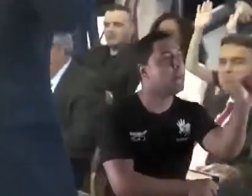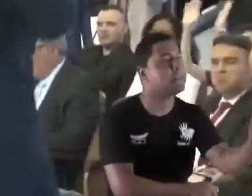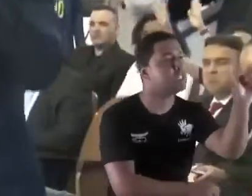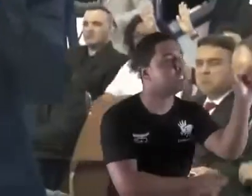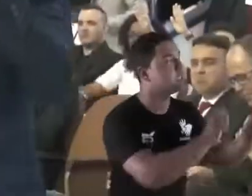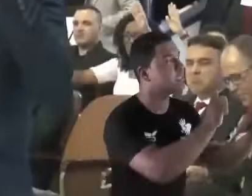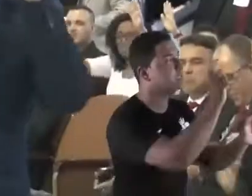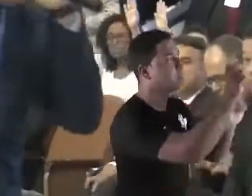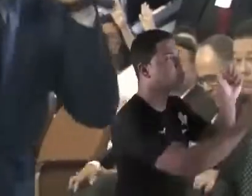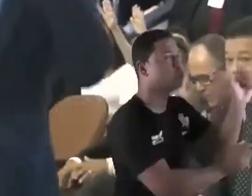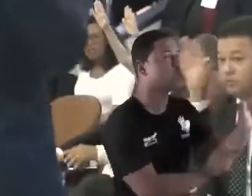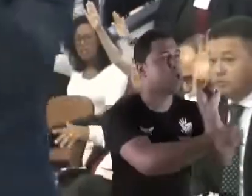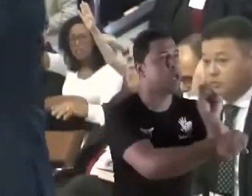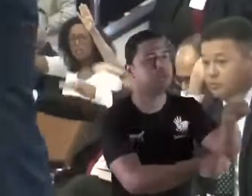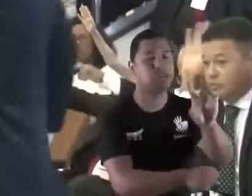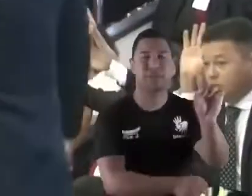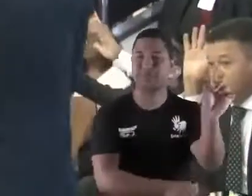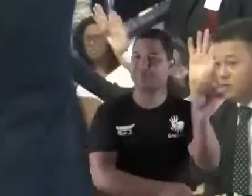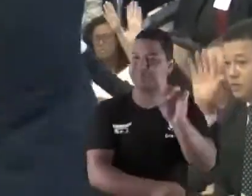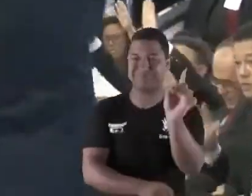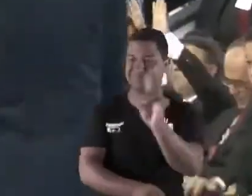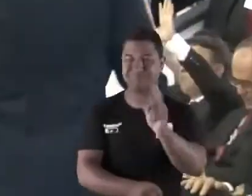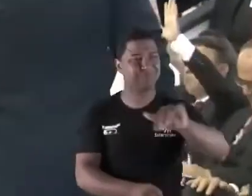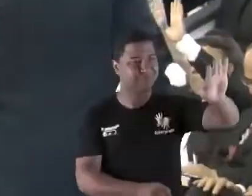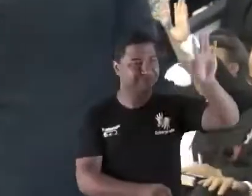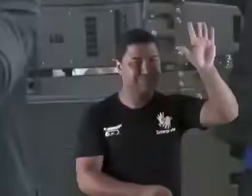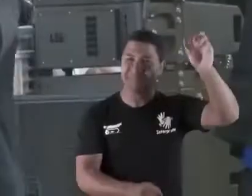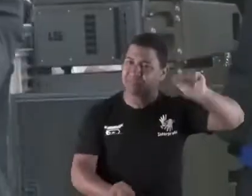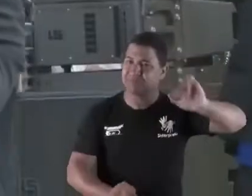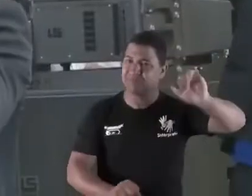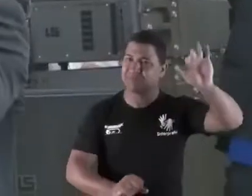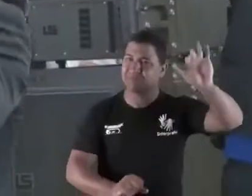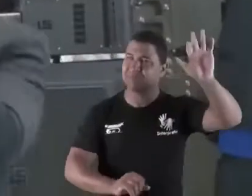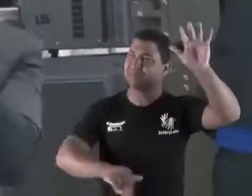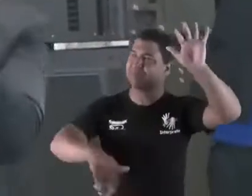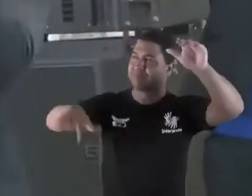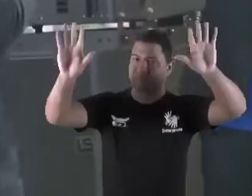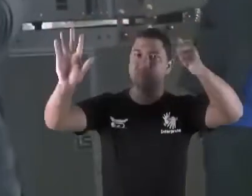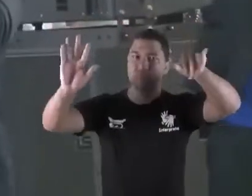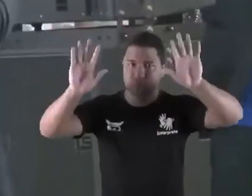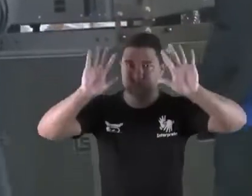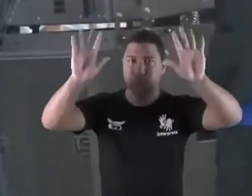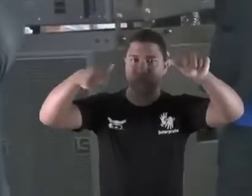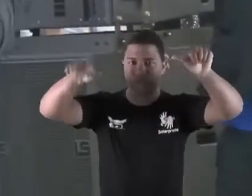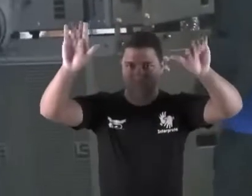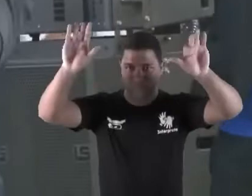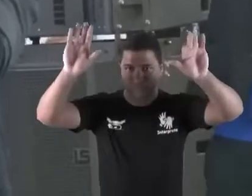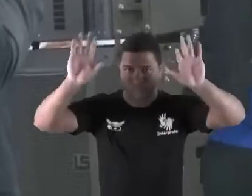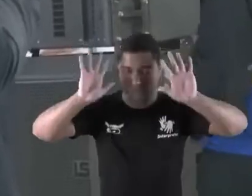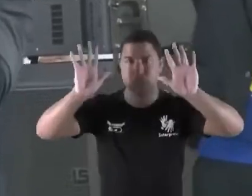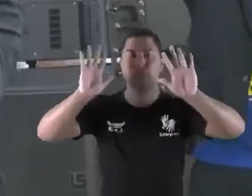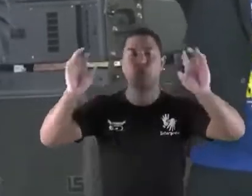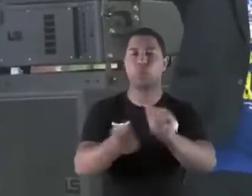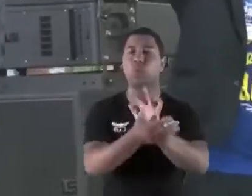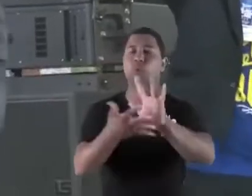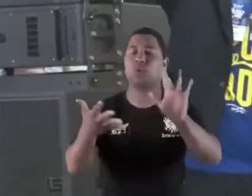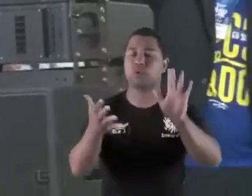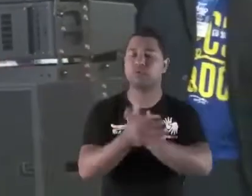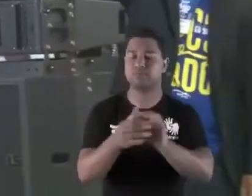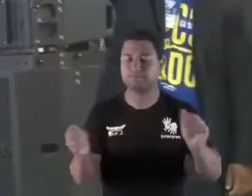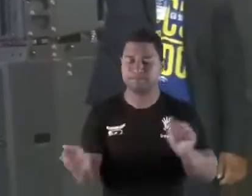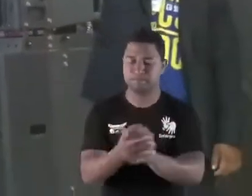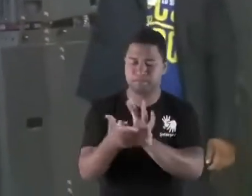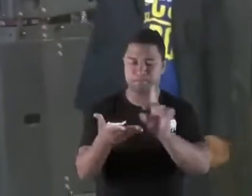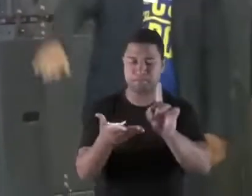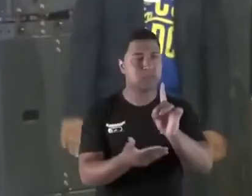mão, pega a coragem, levanta a mão, pega a resistência, levanta a mão,